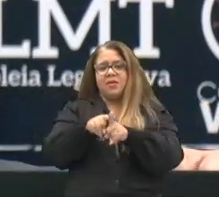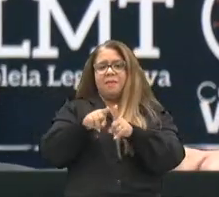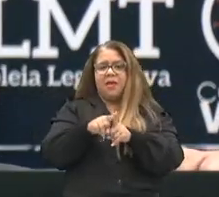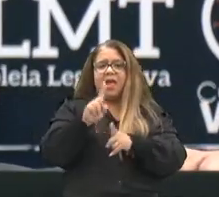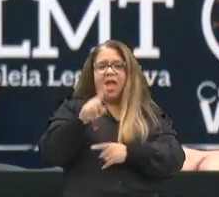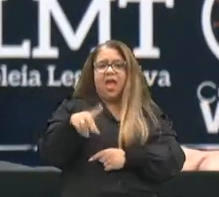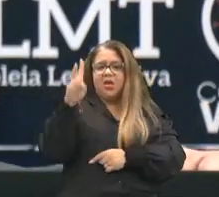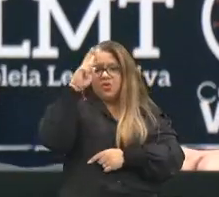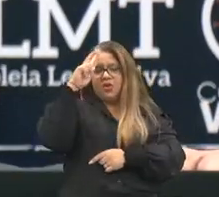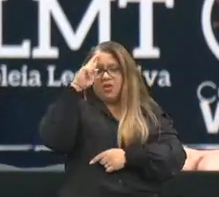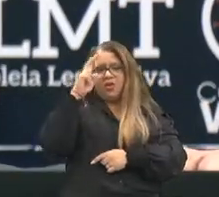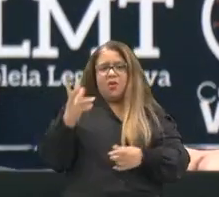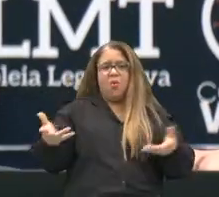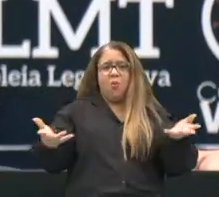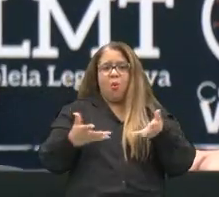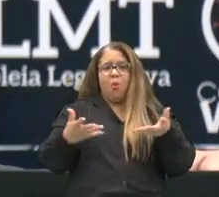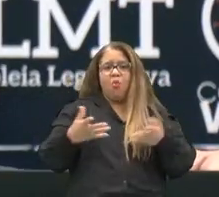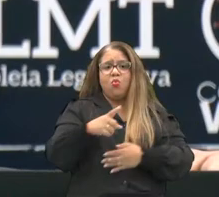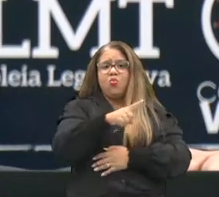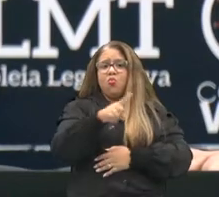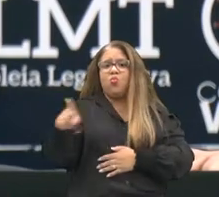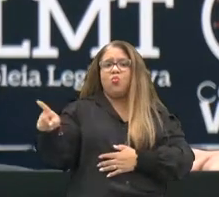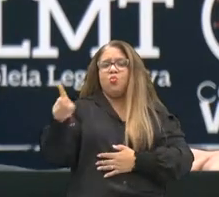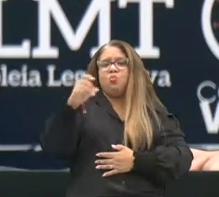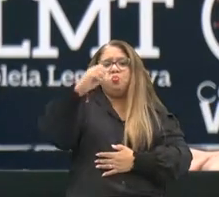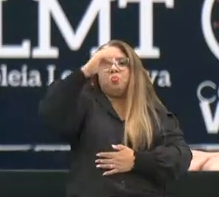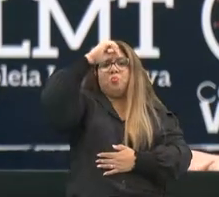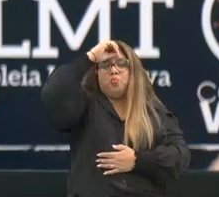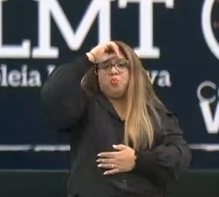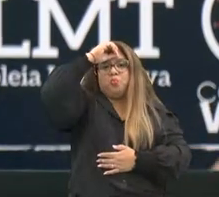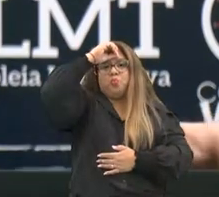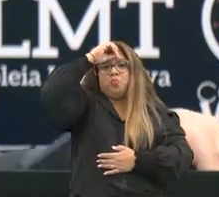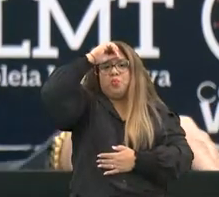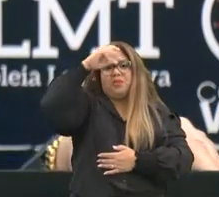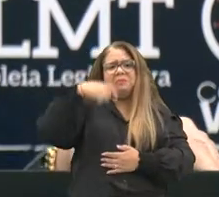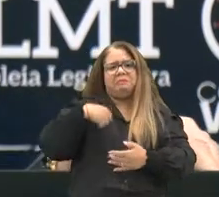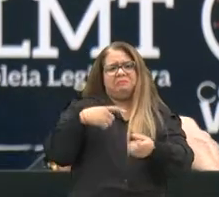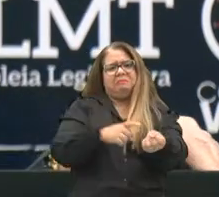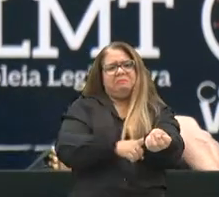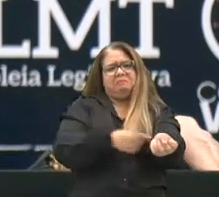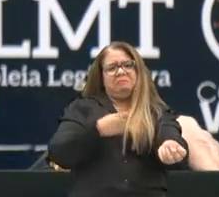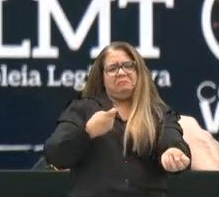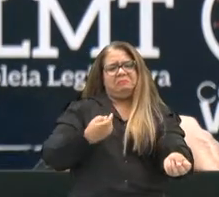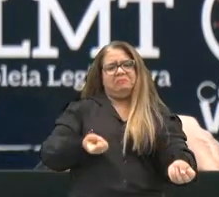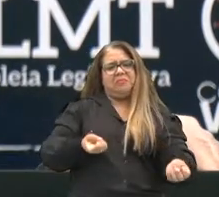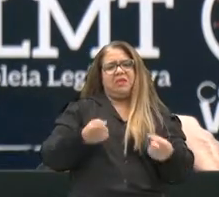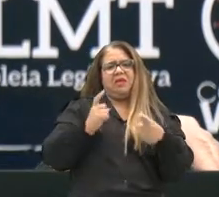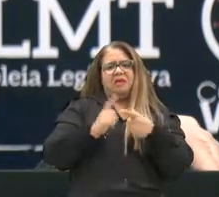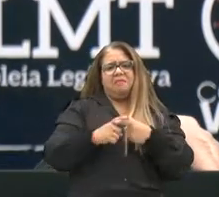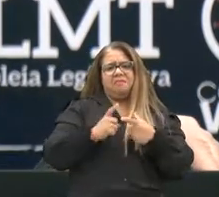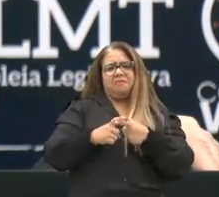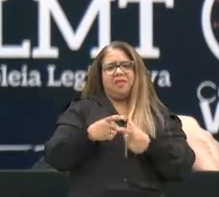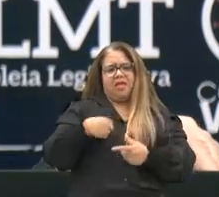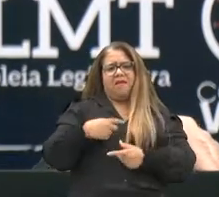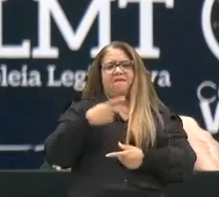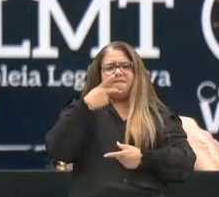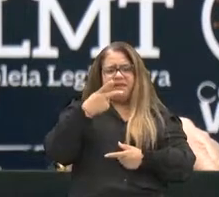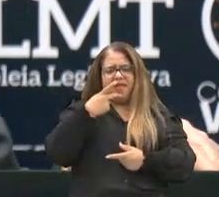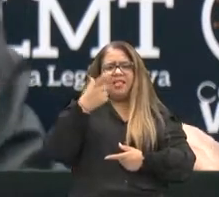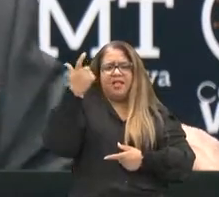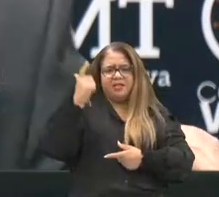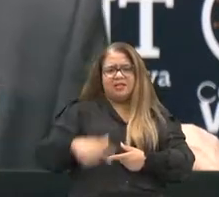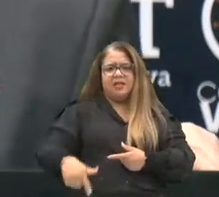hoje, Fabinho, ninguém sabe quem foi, né? Eu fico indignado, confesso para vocês. Por isso que eu não canso de falar que